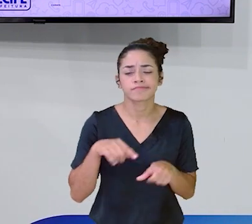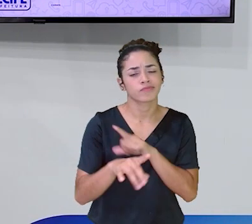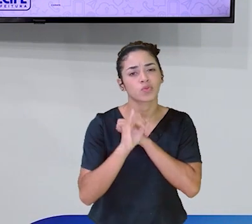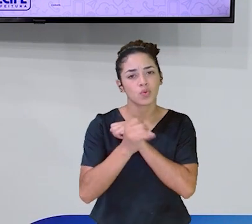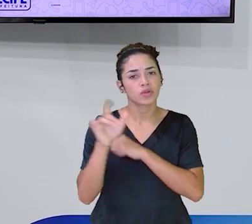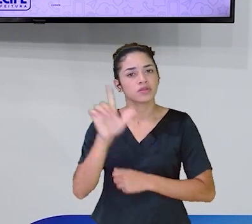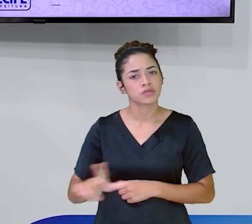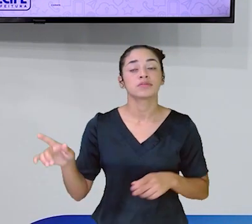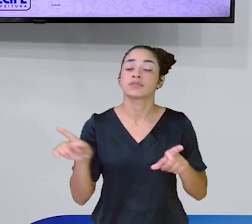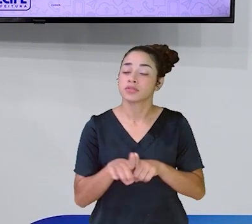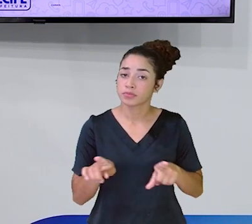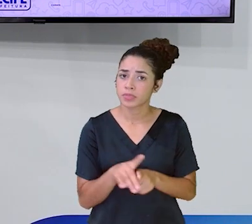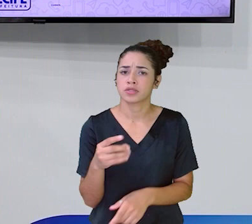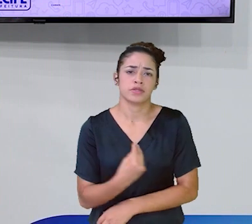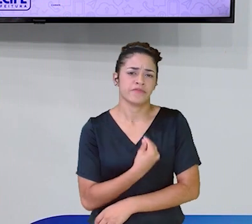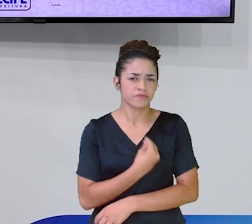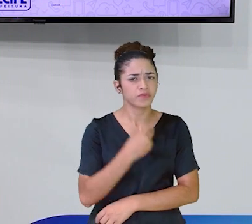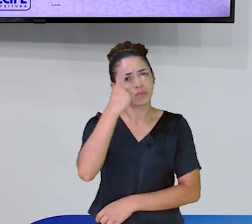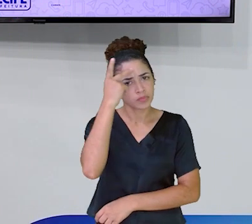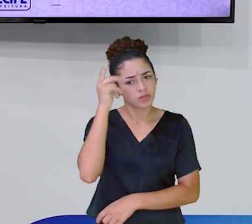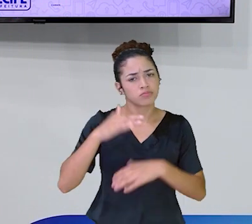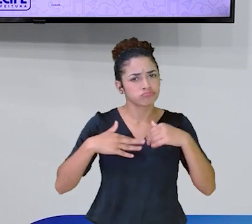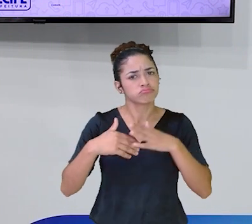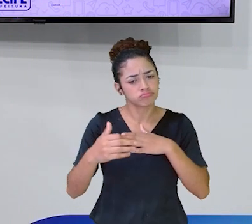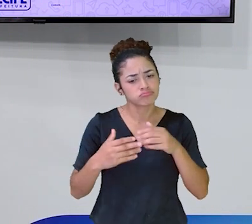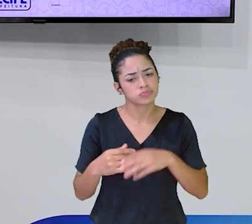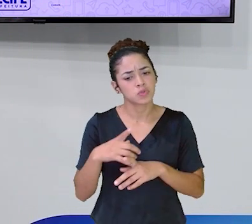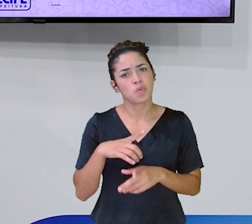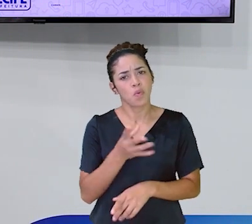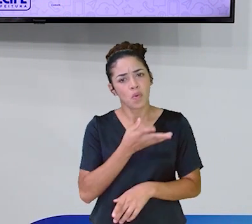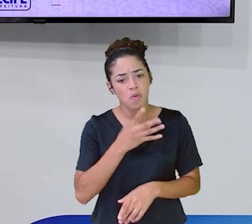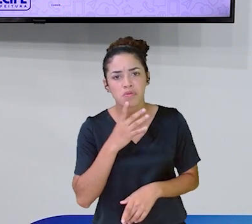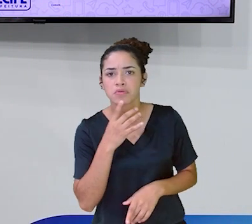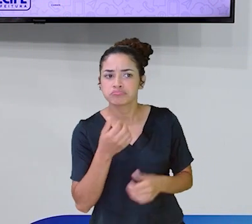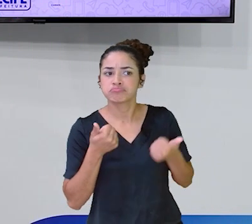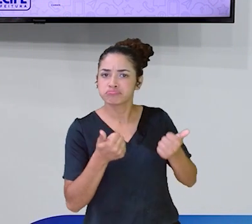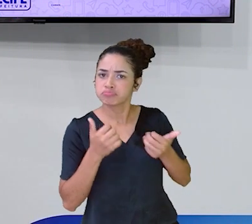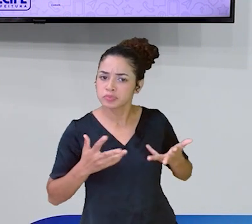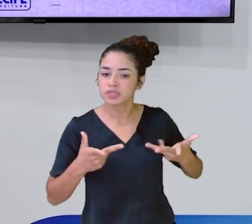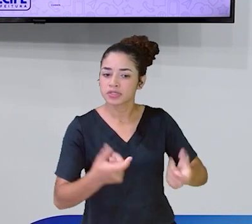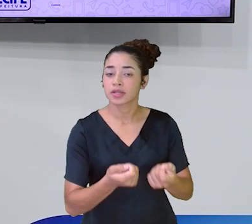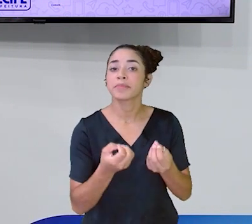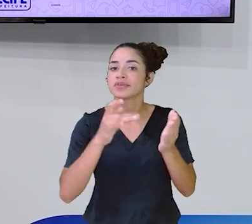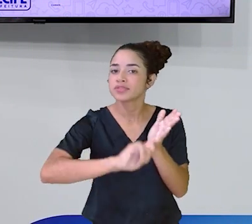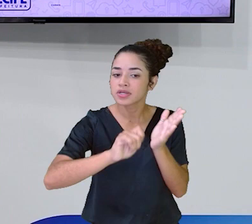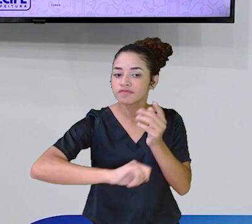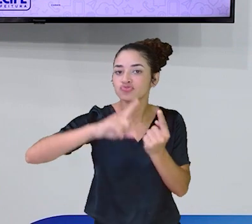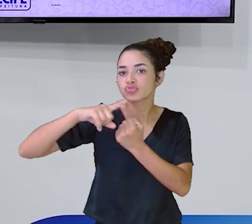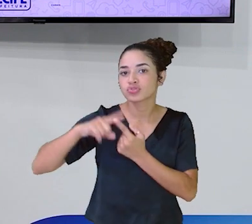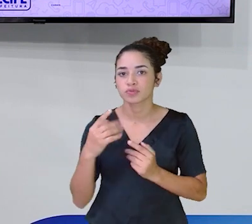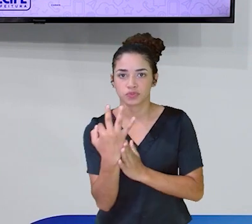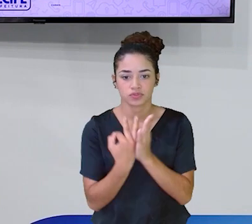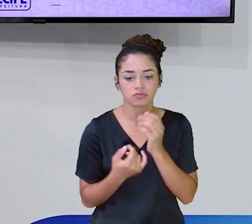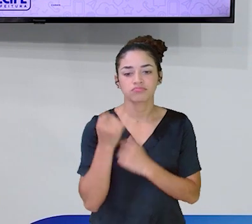também. Existem profissionais que são especialistas apenas em escrever fazer esse tipo